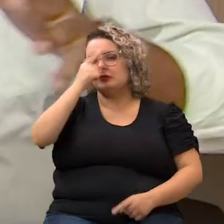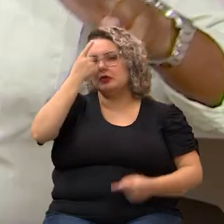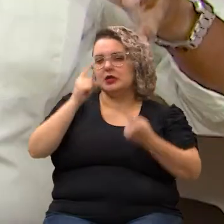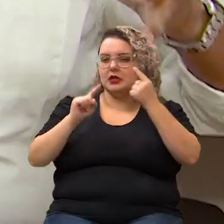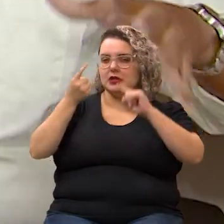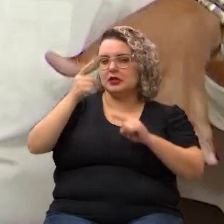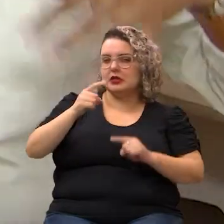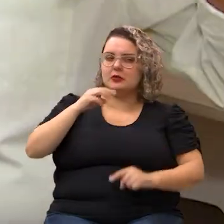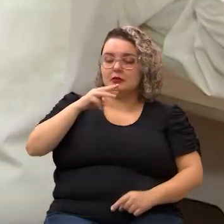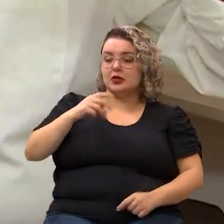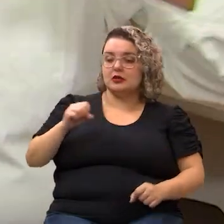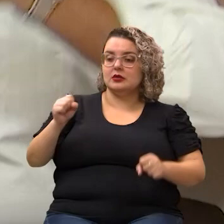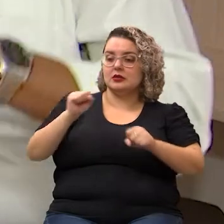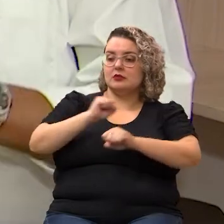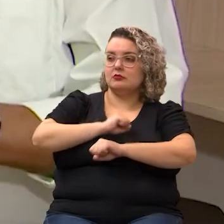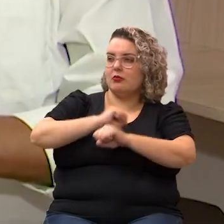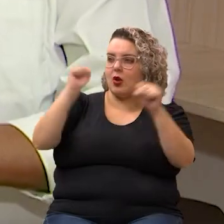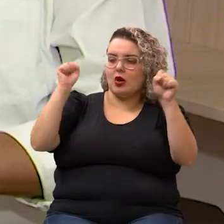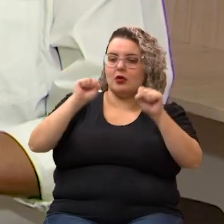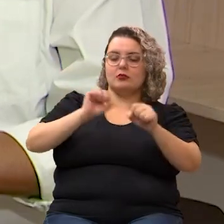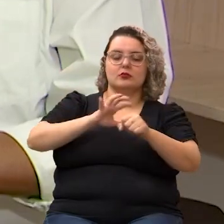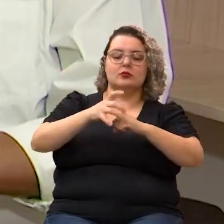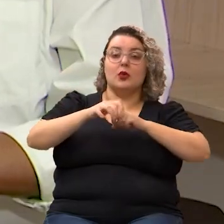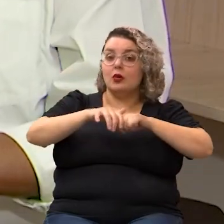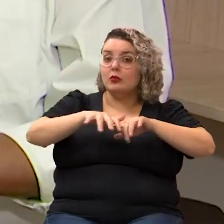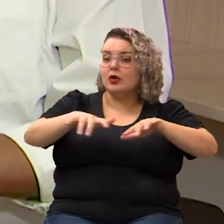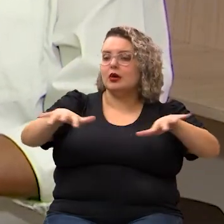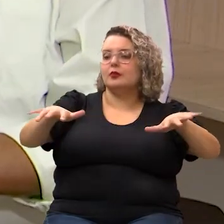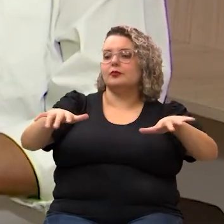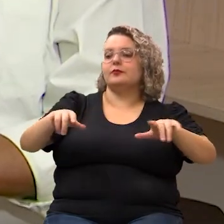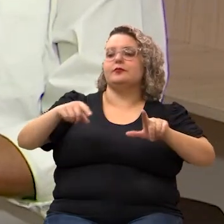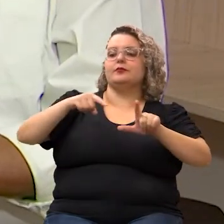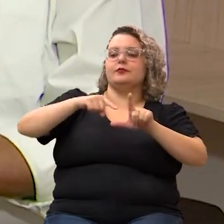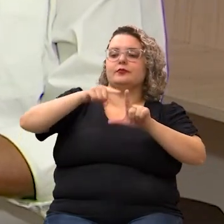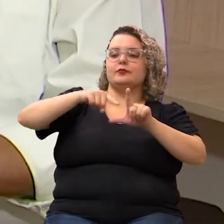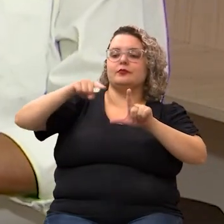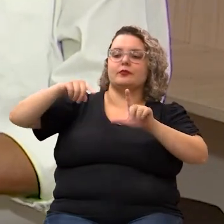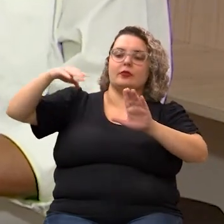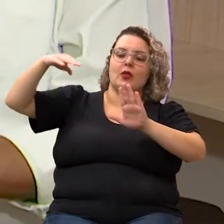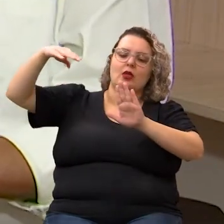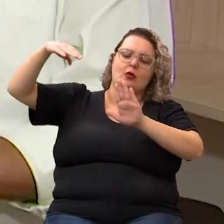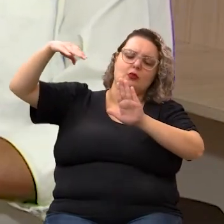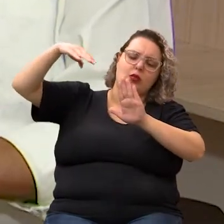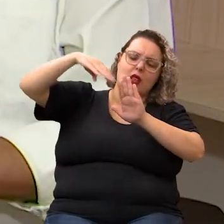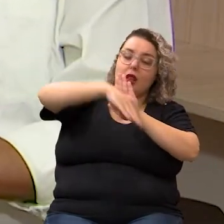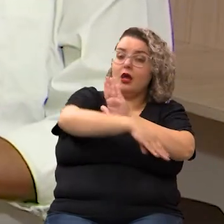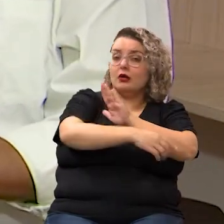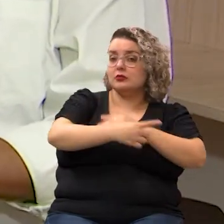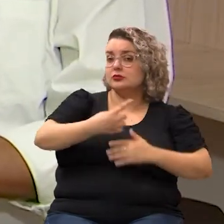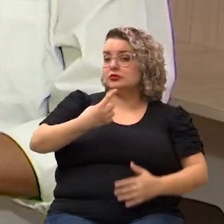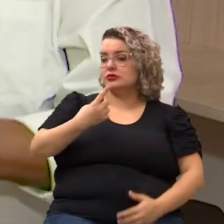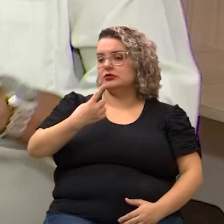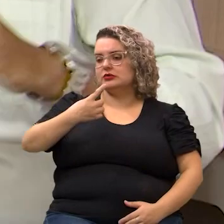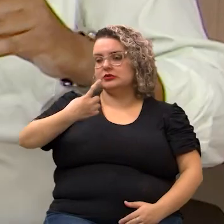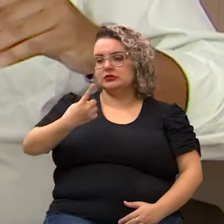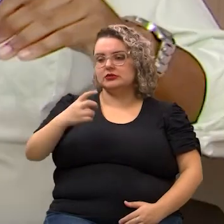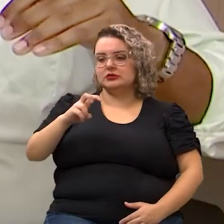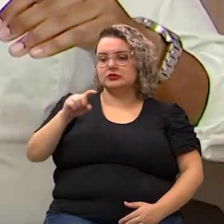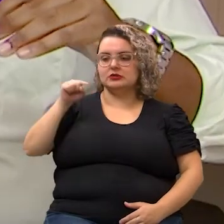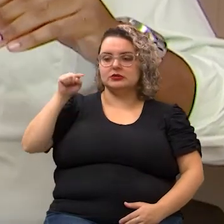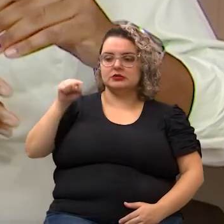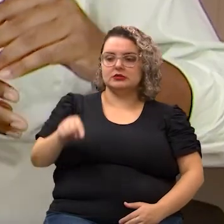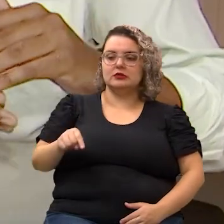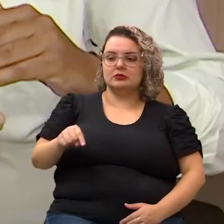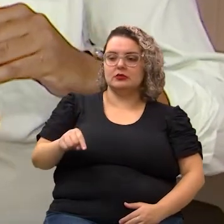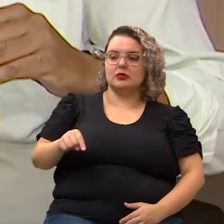quando teve o estouro do coronavírus, sim, o índice do Ibovespa despencou de mais de 115 mil